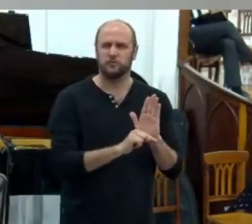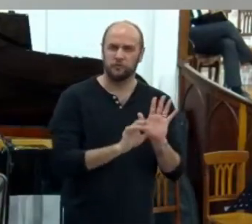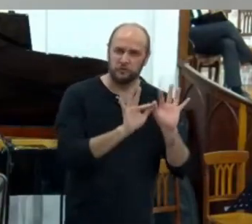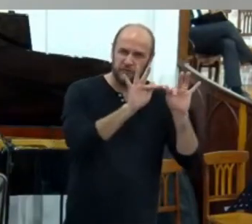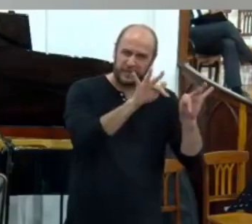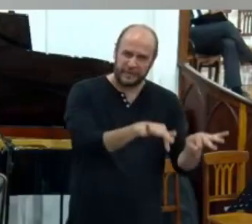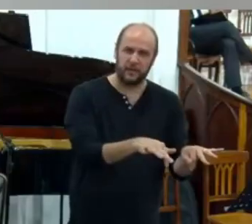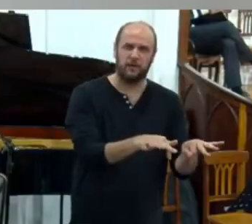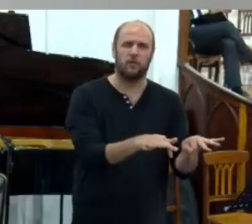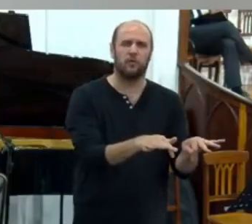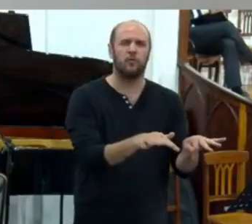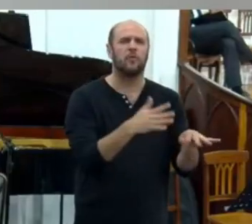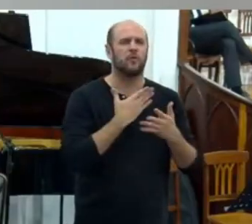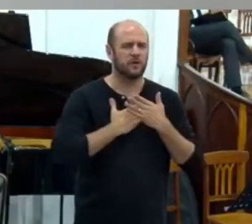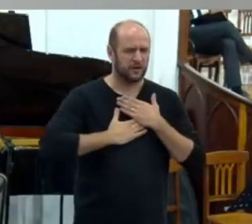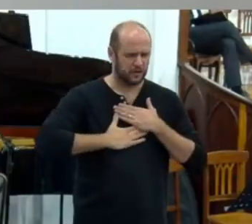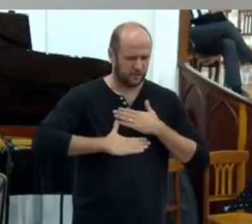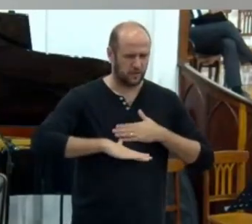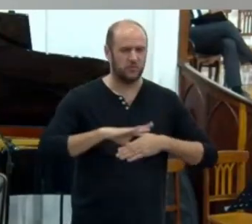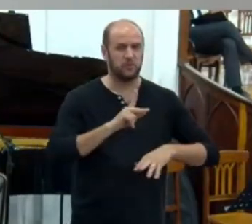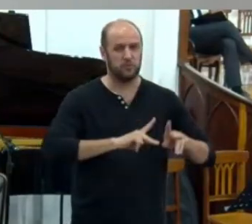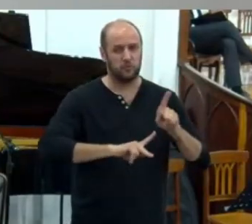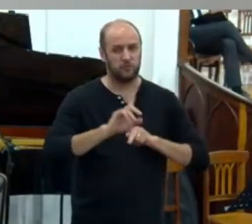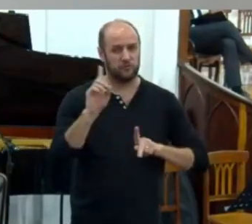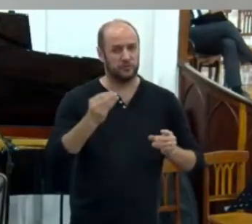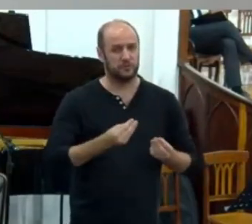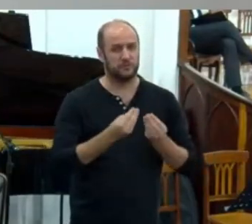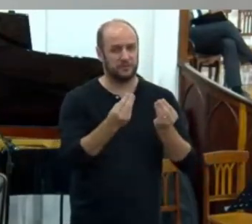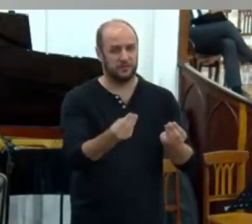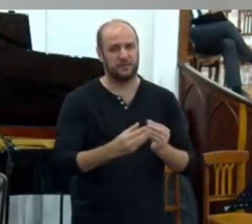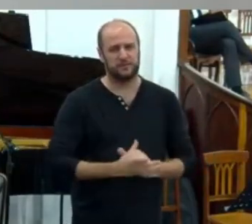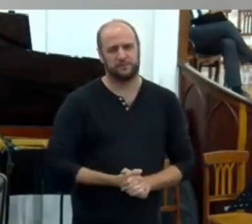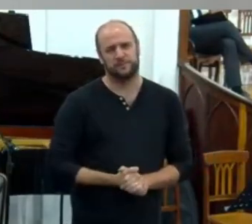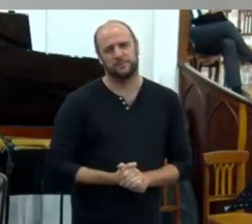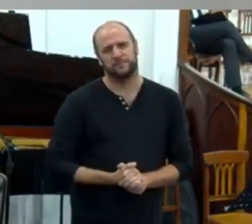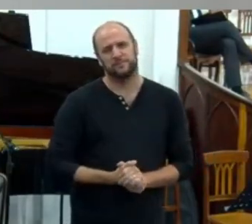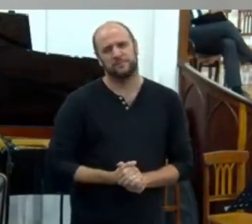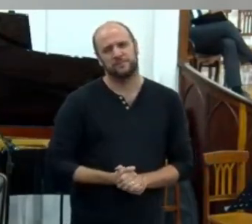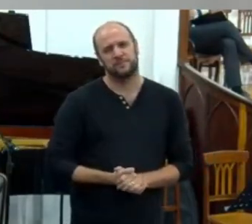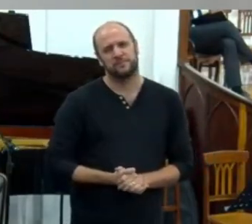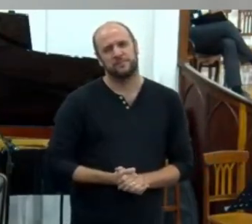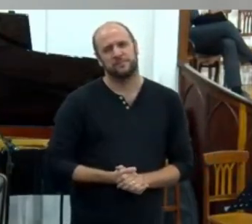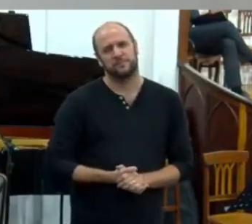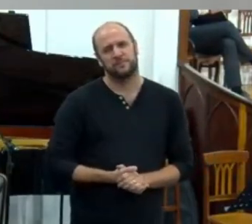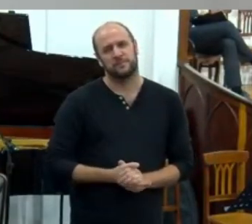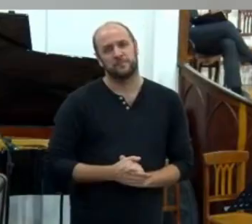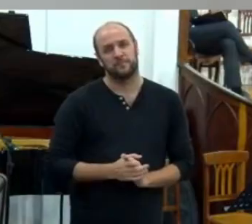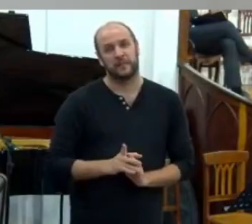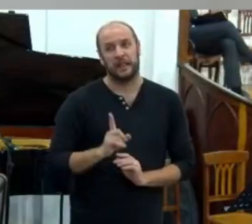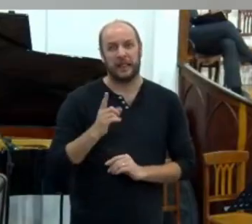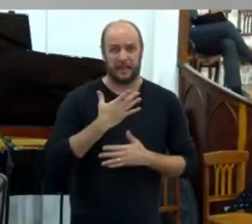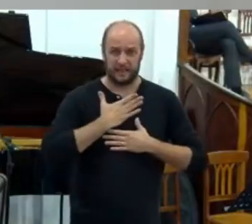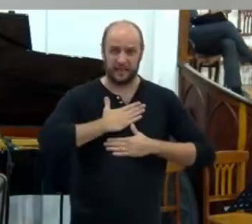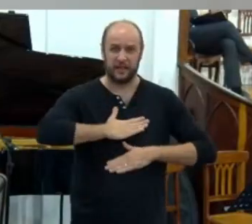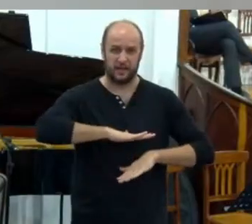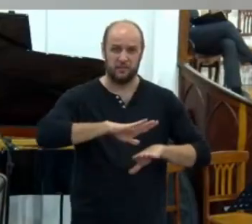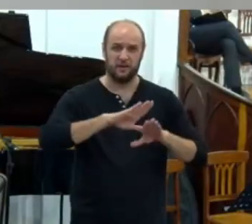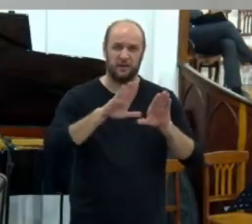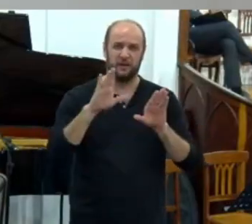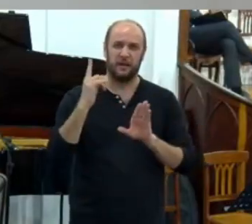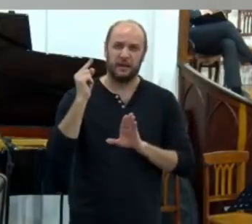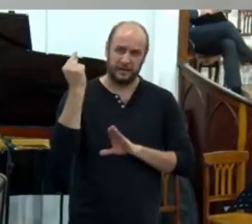descanso reservado por Deus ao seu povo. Aquele descanso da terra prometida